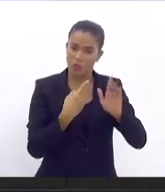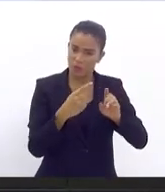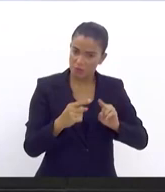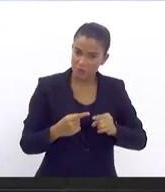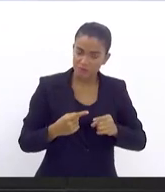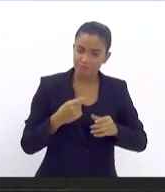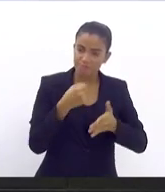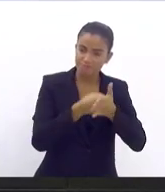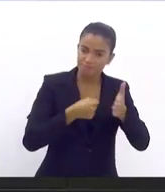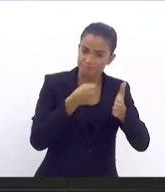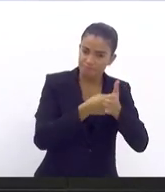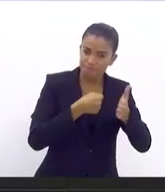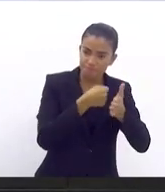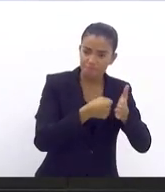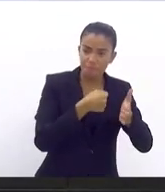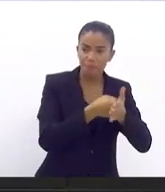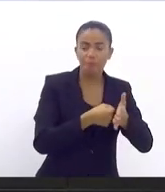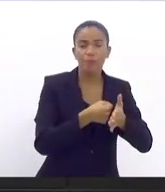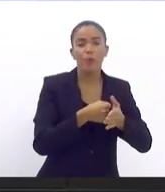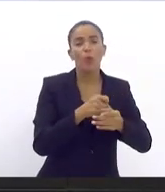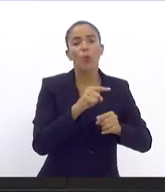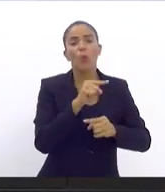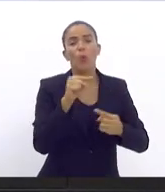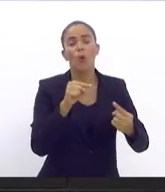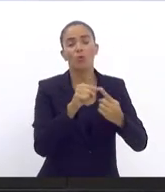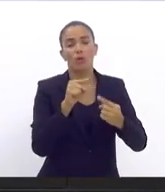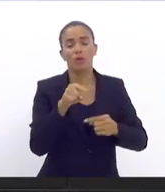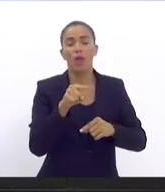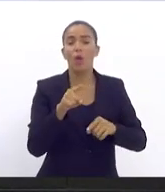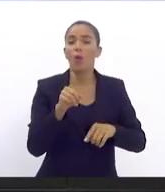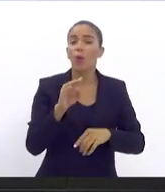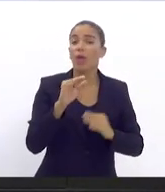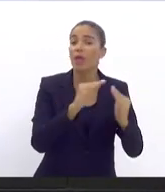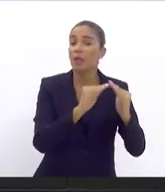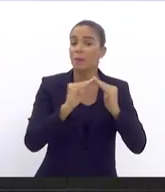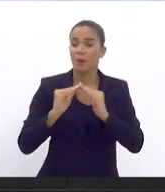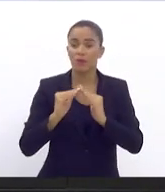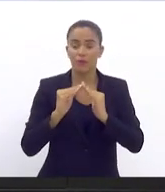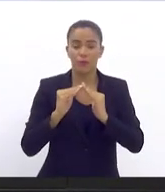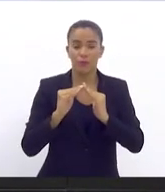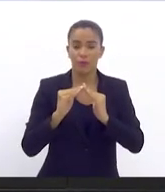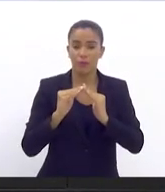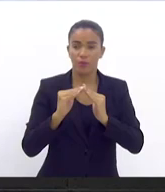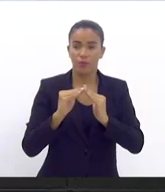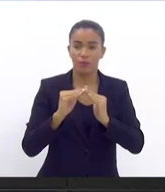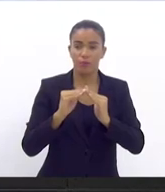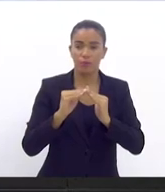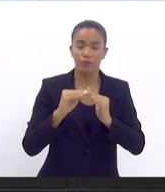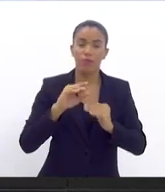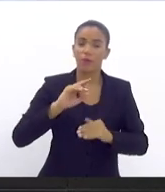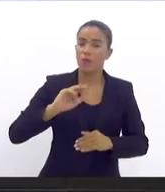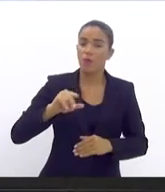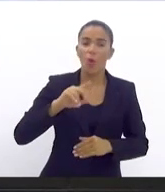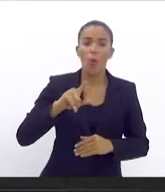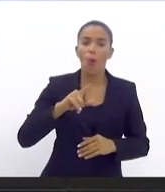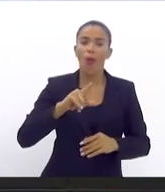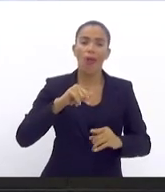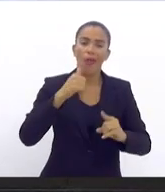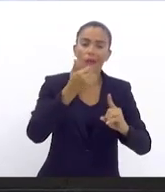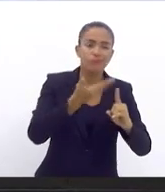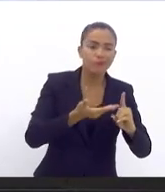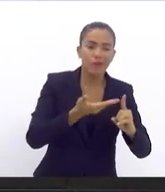CCJ, que o objeto é o tombamento de imóvel, isso. Não um